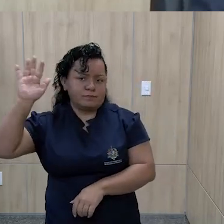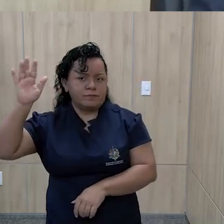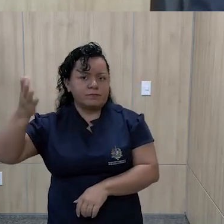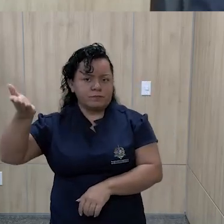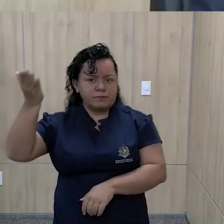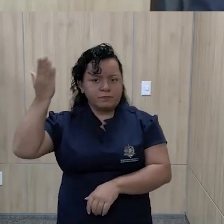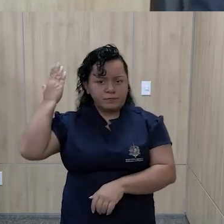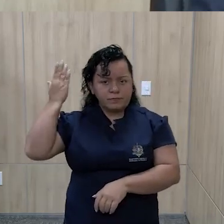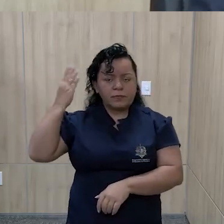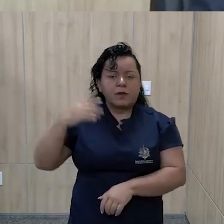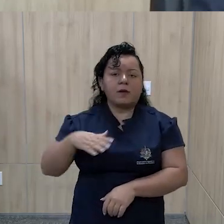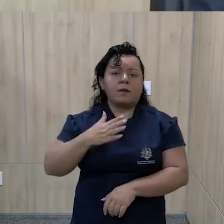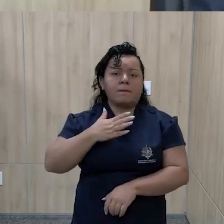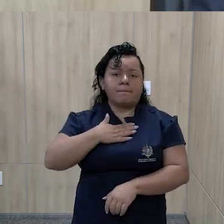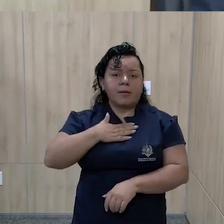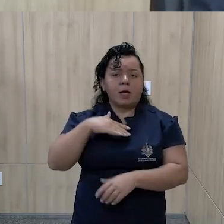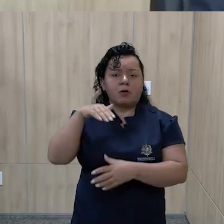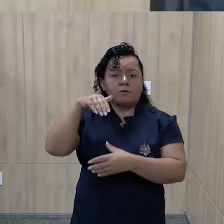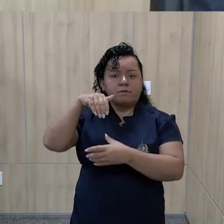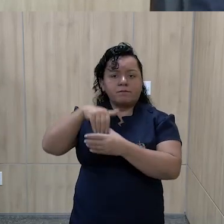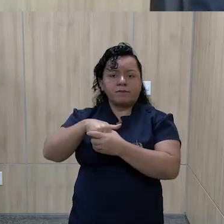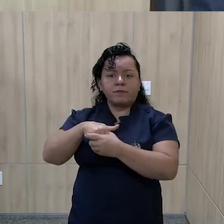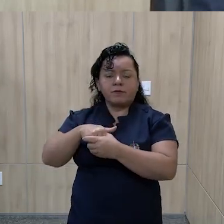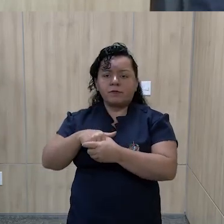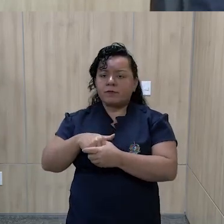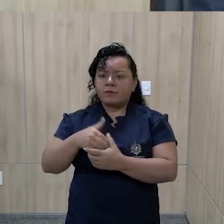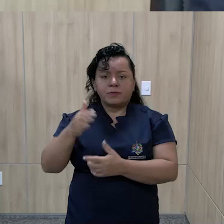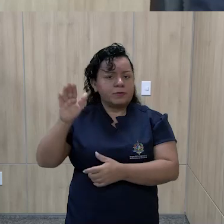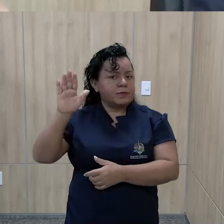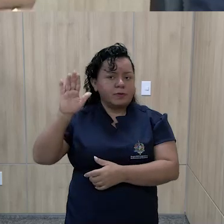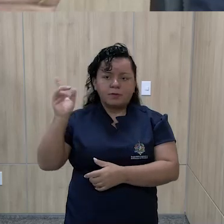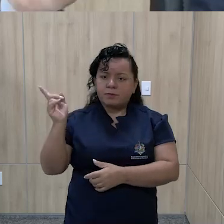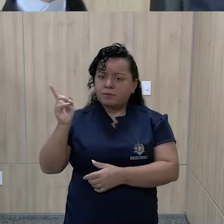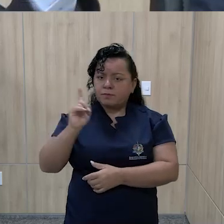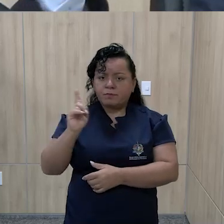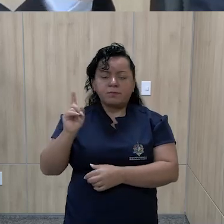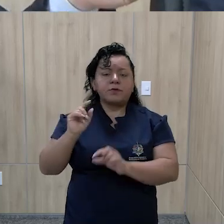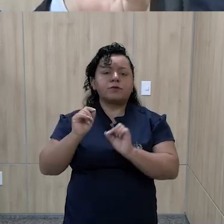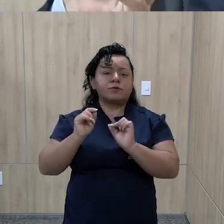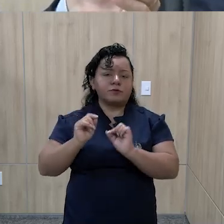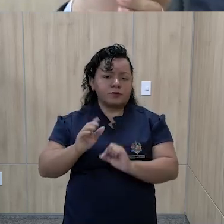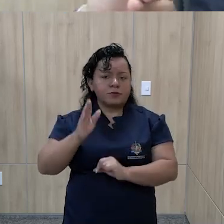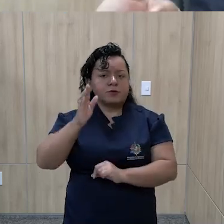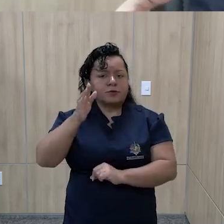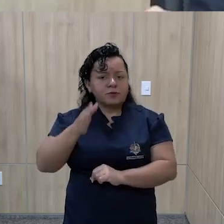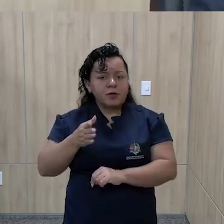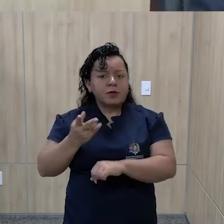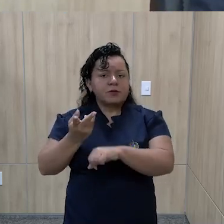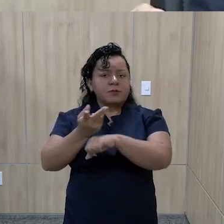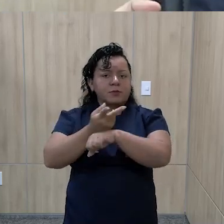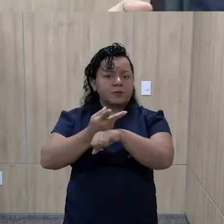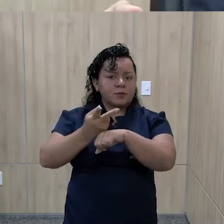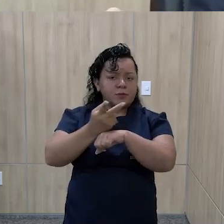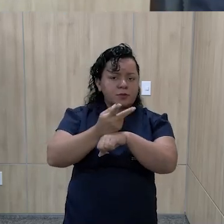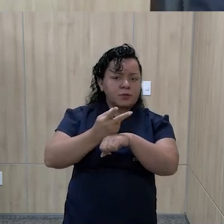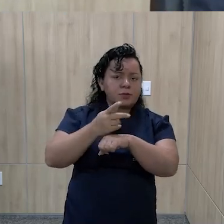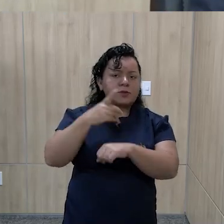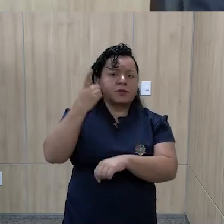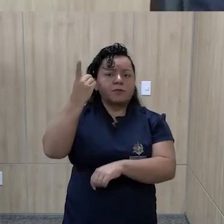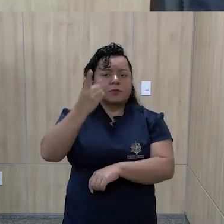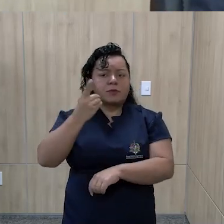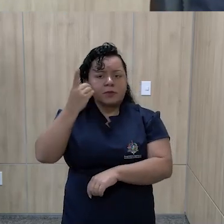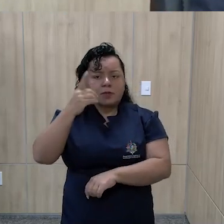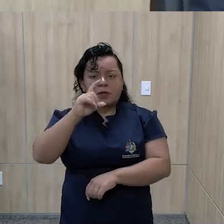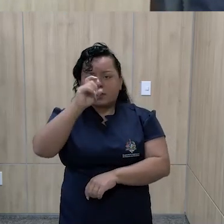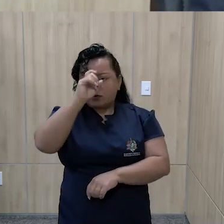então razão pela qual o meu voto é desfavorável já estou procurando o Deputado Luiz do hospital e Assessoria dele